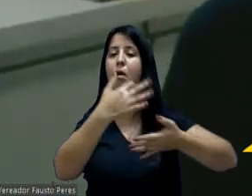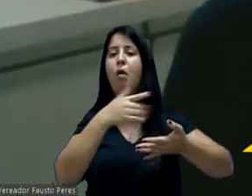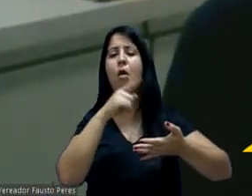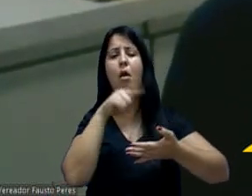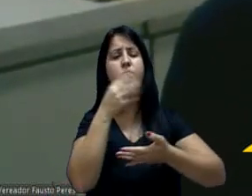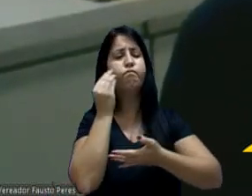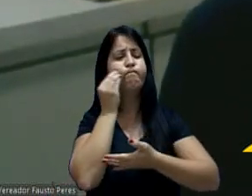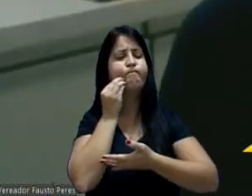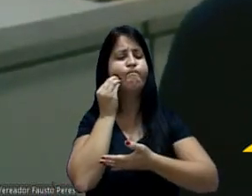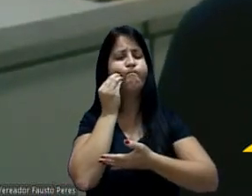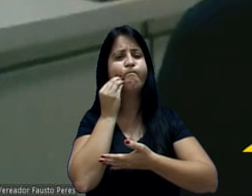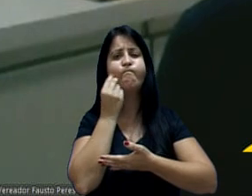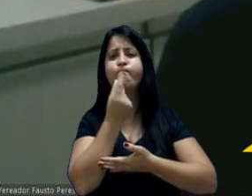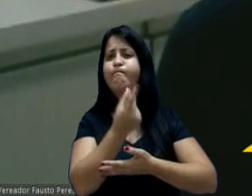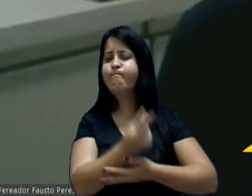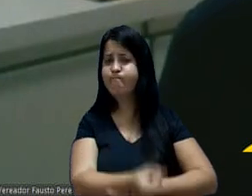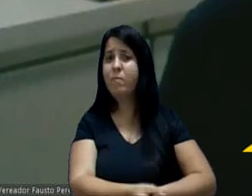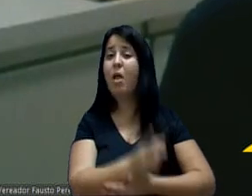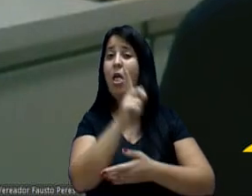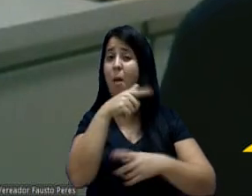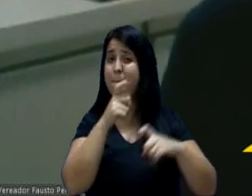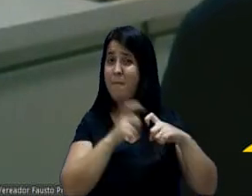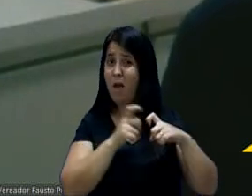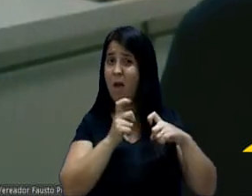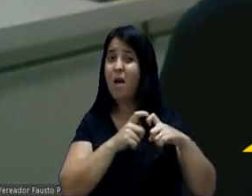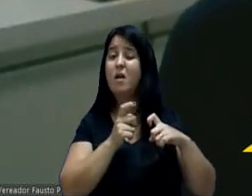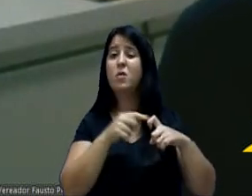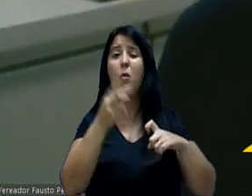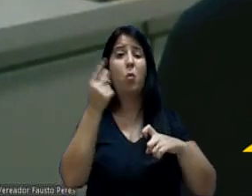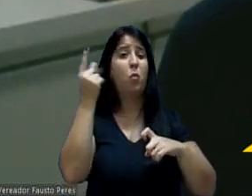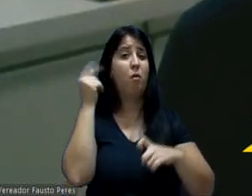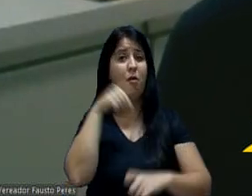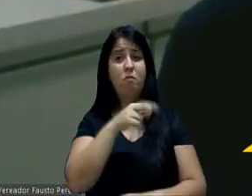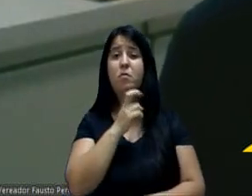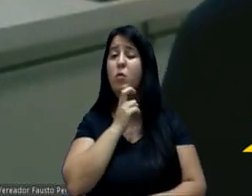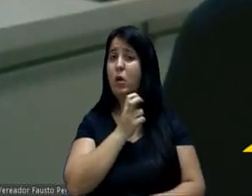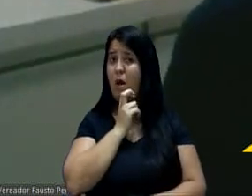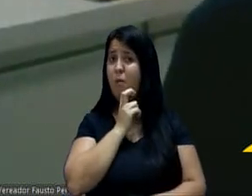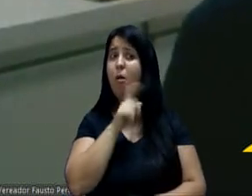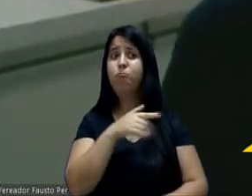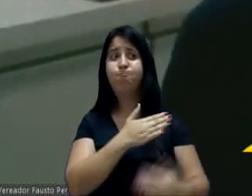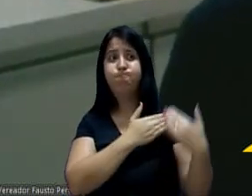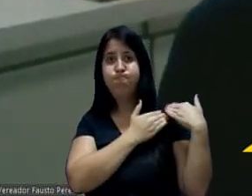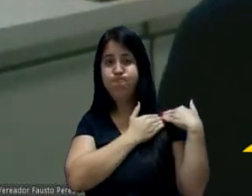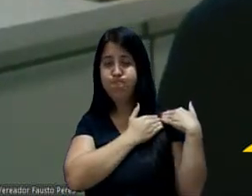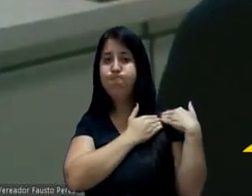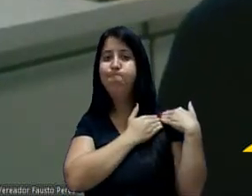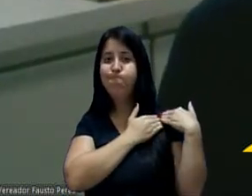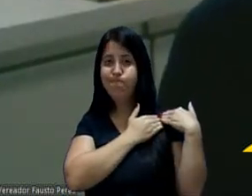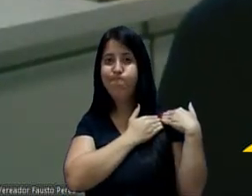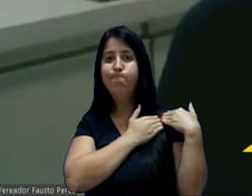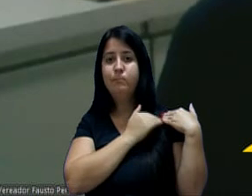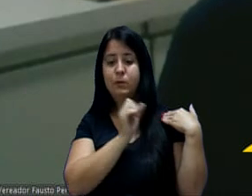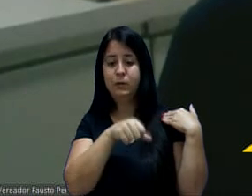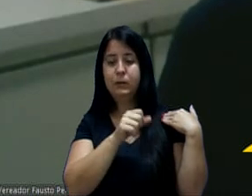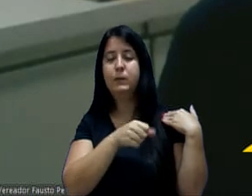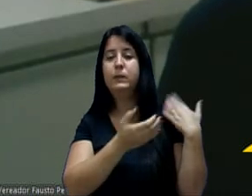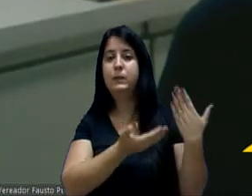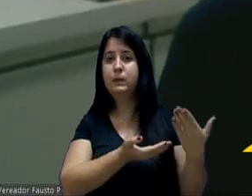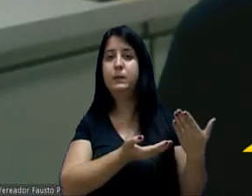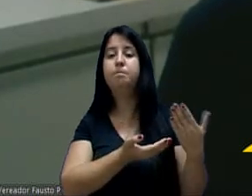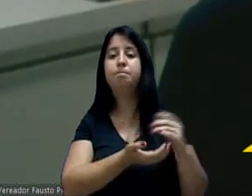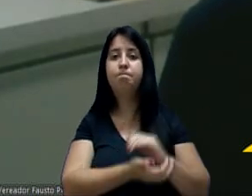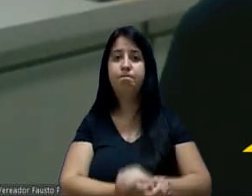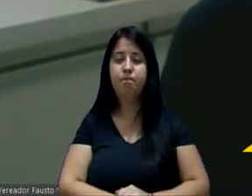muito grande, que é um médico conceituado na cidade de Sorocaba, muito responsável e também muito